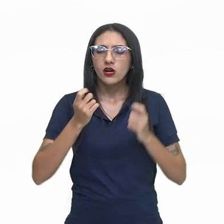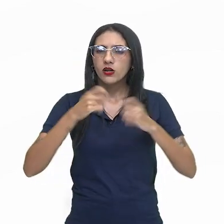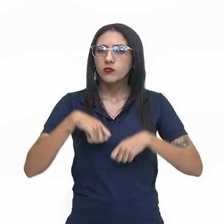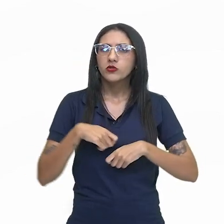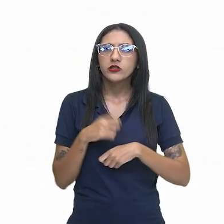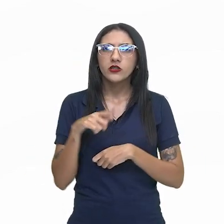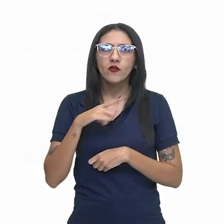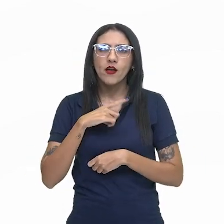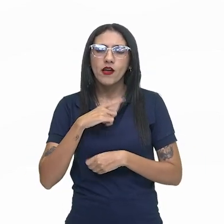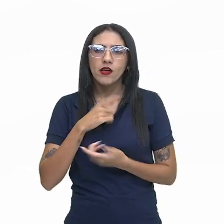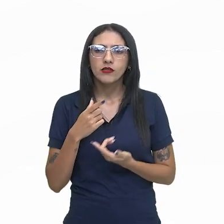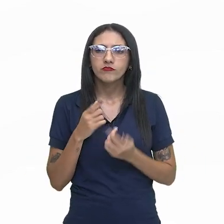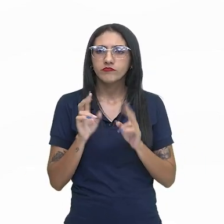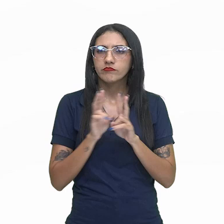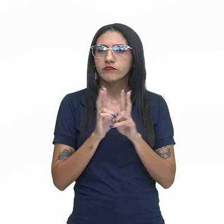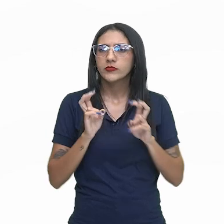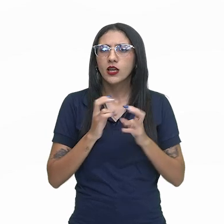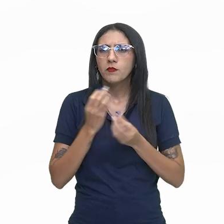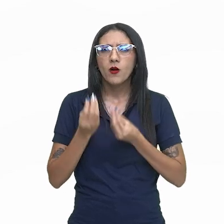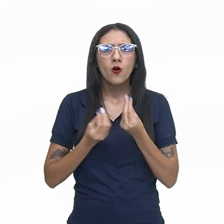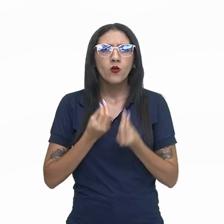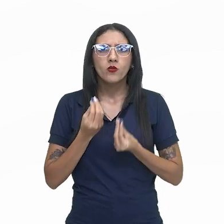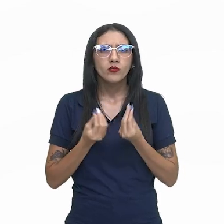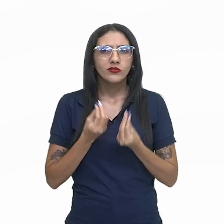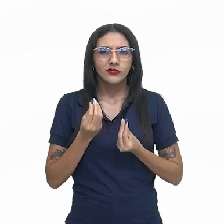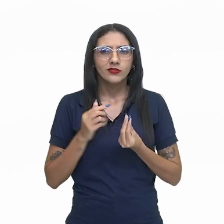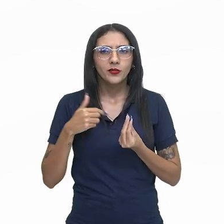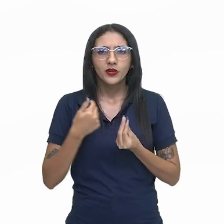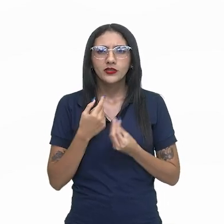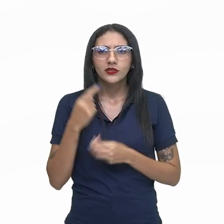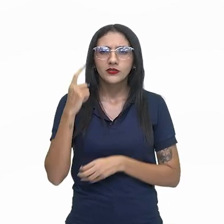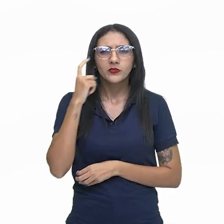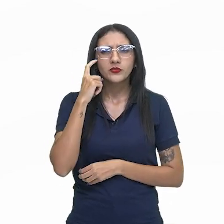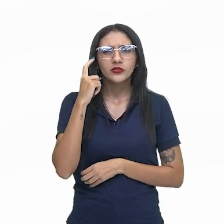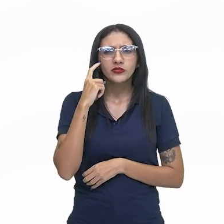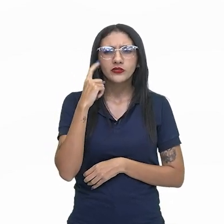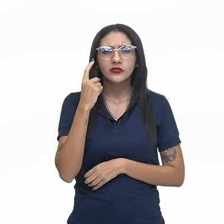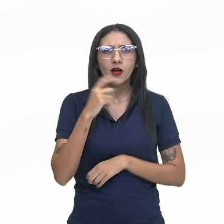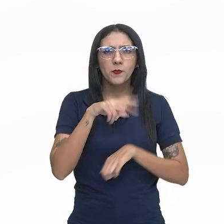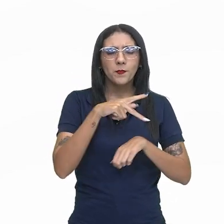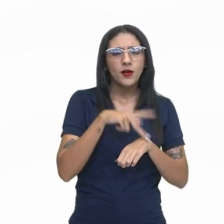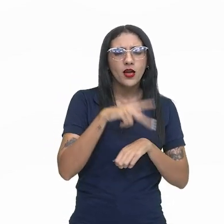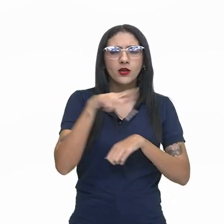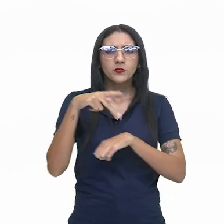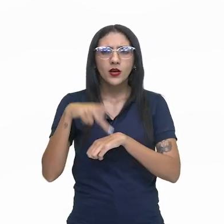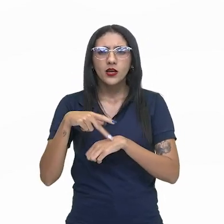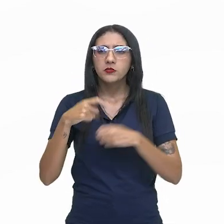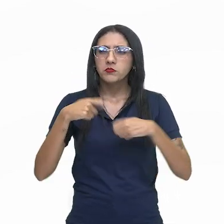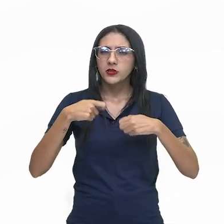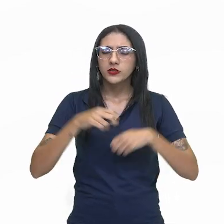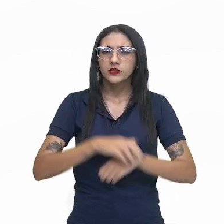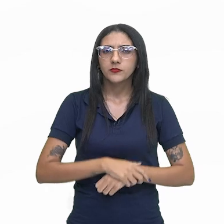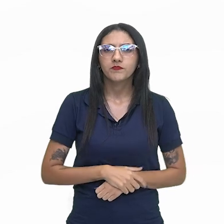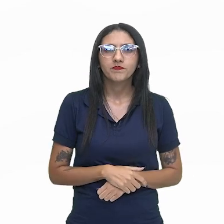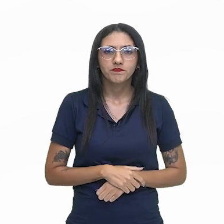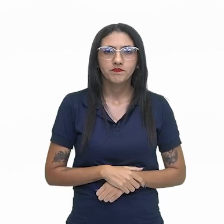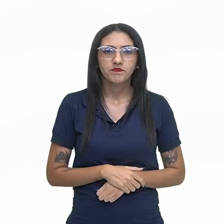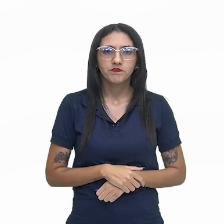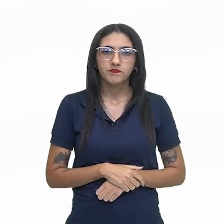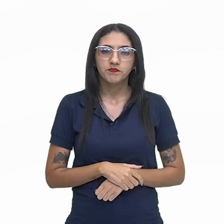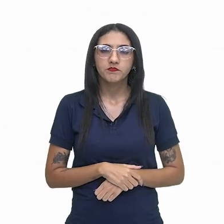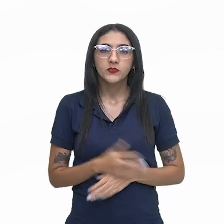como o que a gente pode fazer, né? O que cada um dos países também podem cooperar. Então nós temos